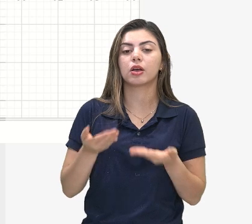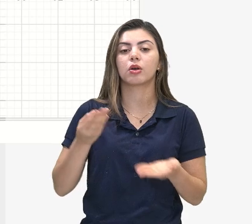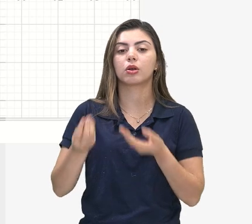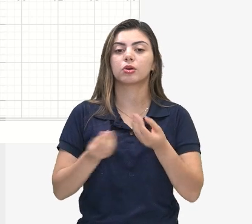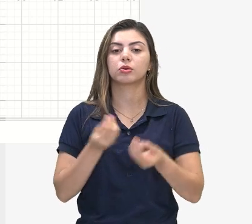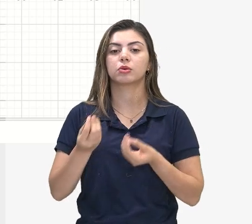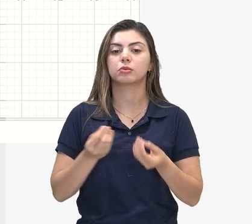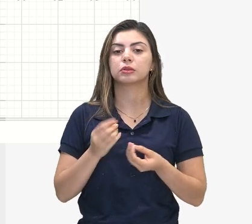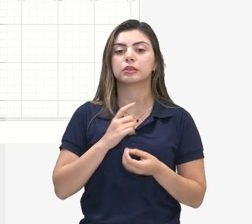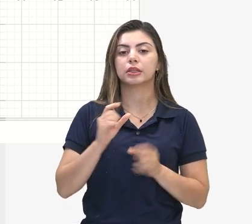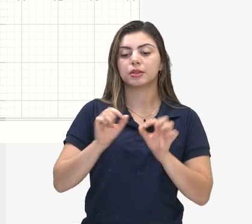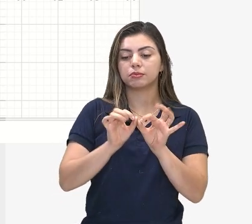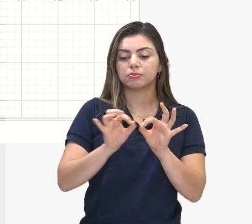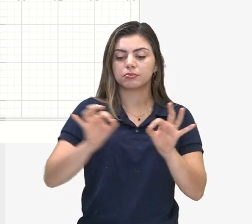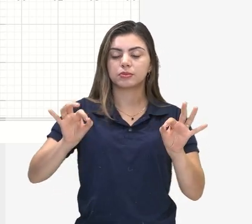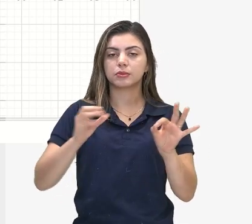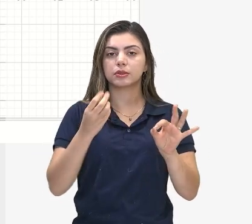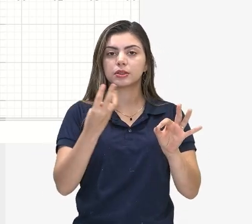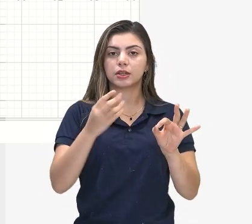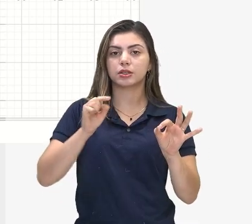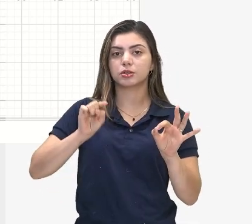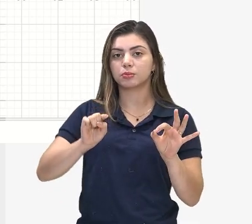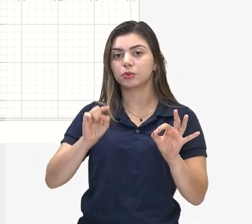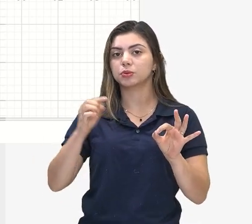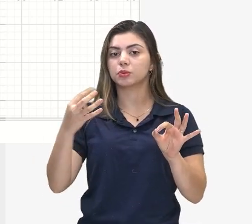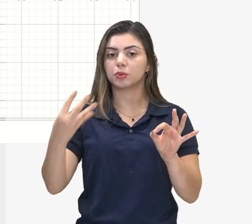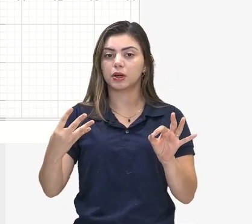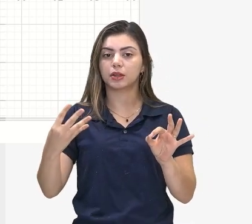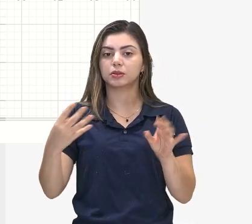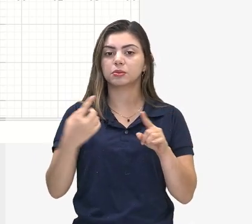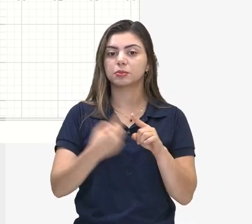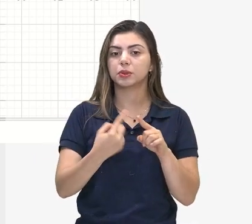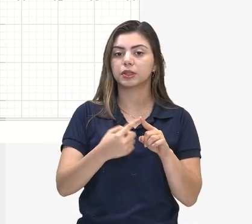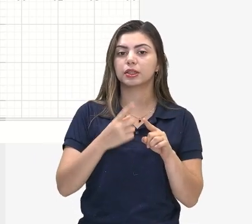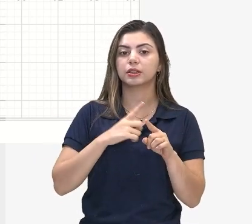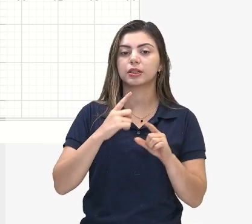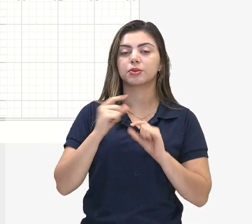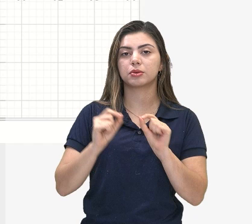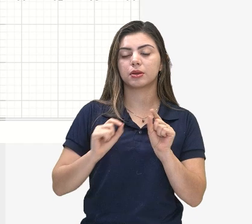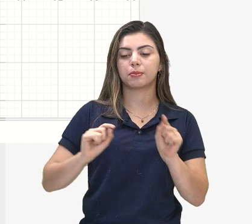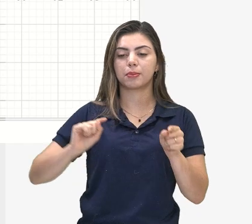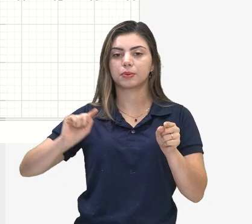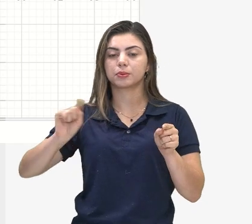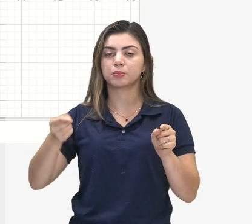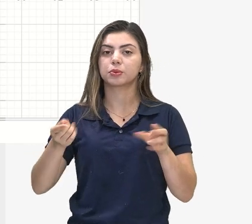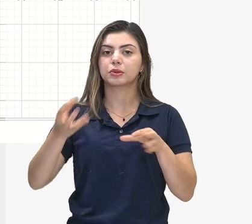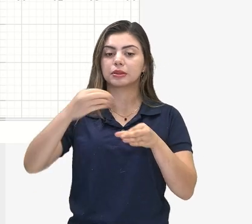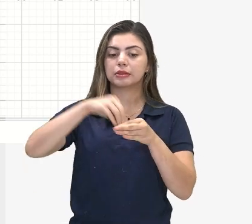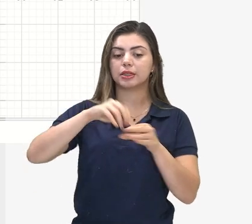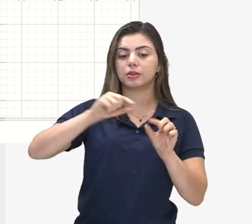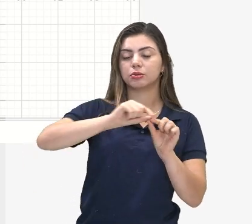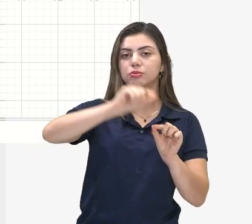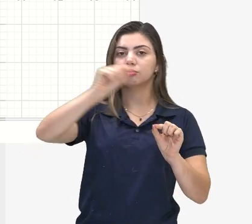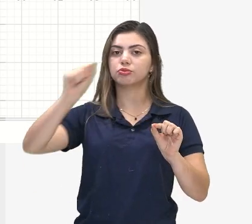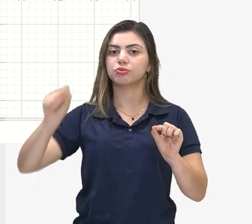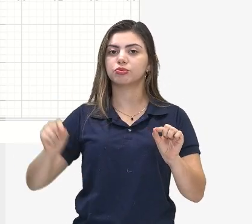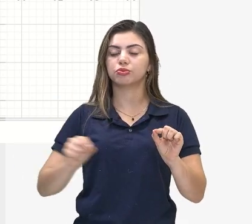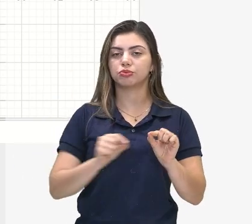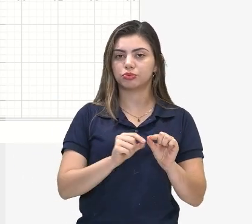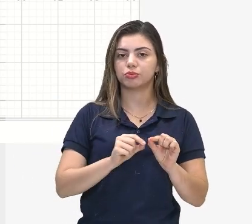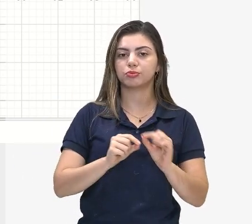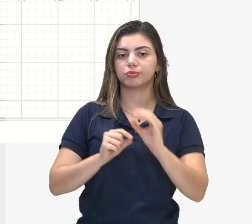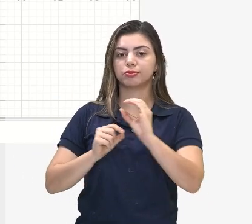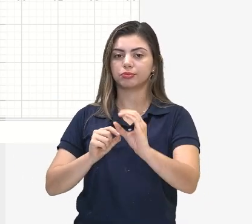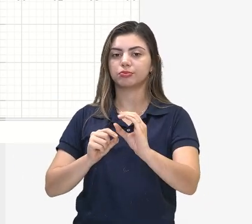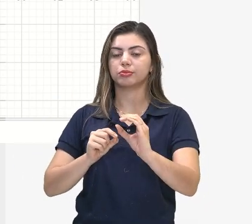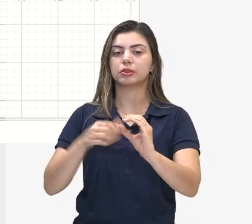distância igual a 3,4. Elas são internas, ó, está dentro, uma inserida na outra. E observe aqui, ó, à